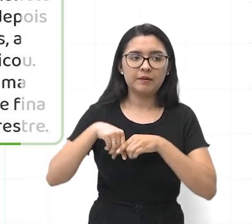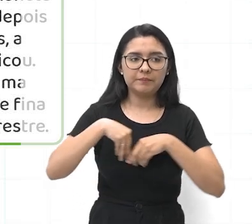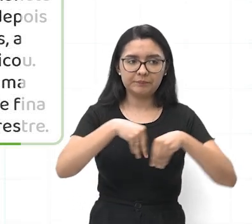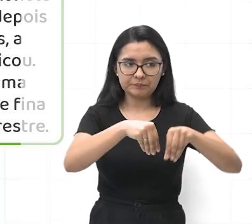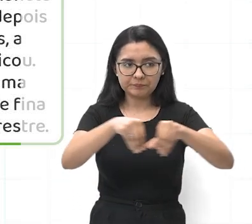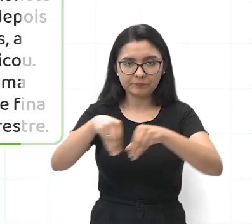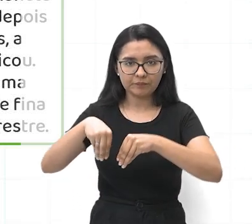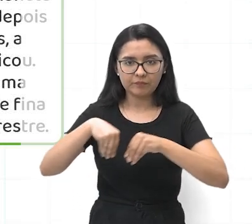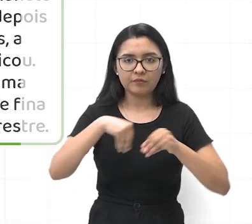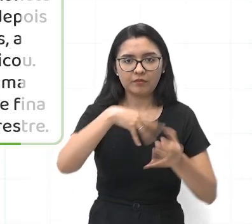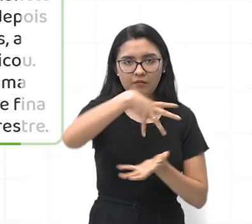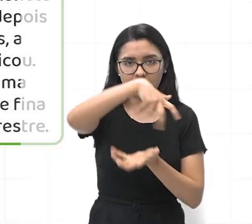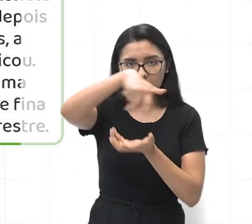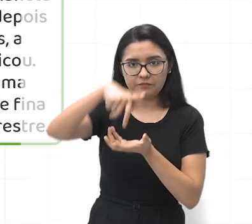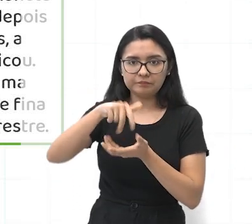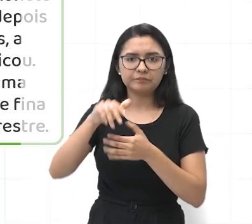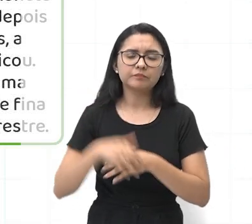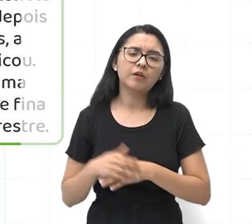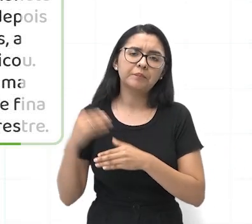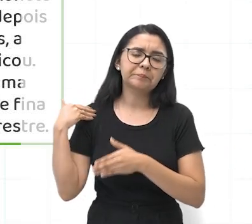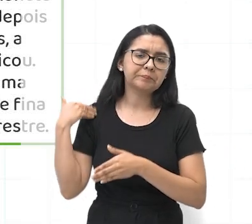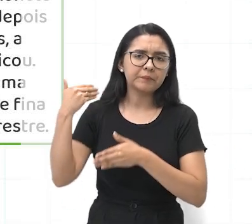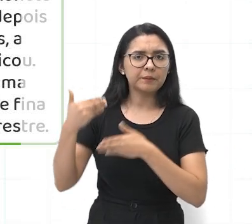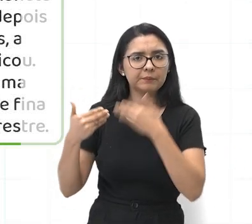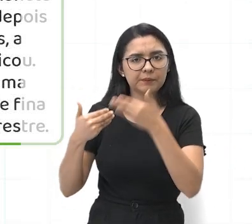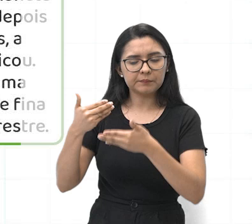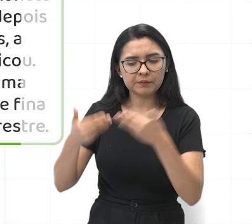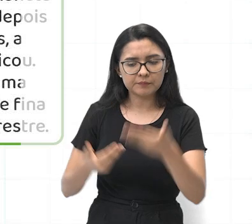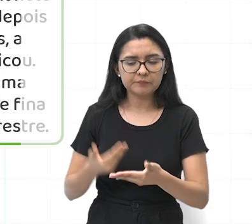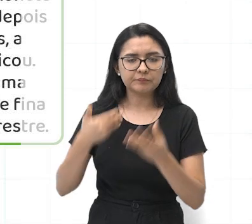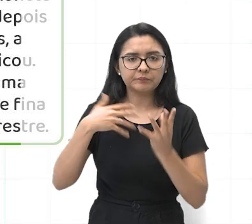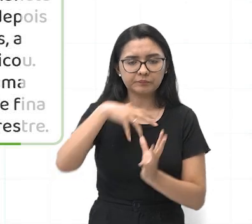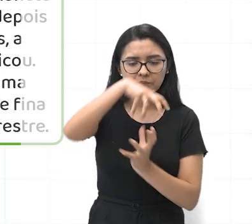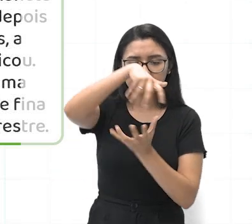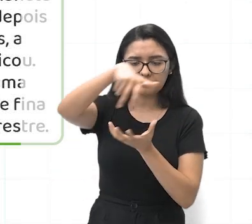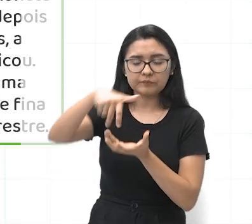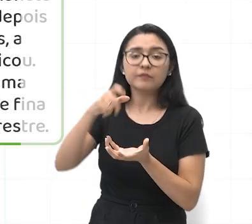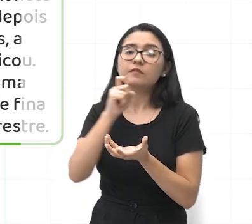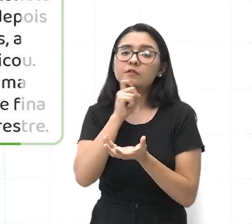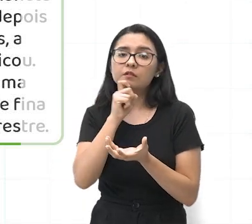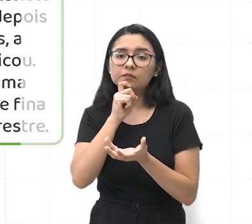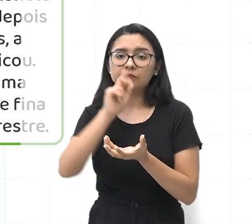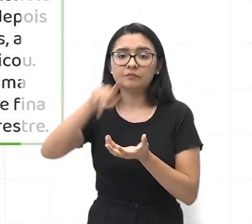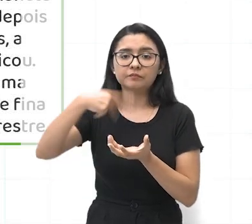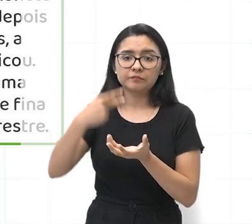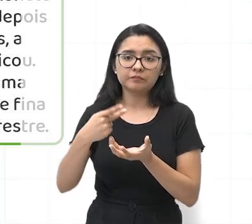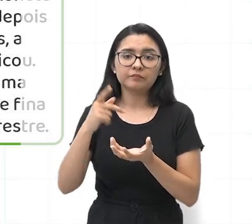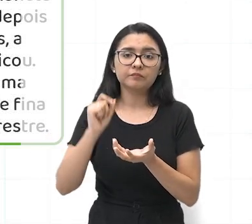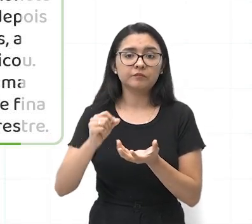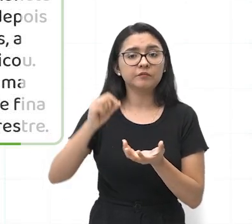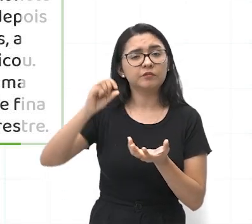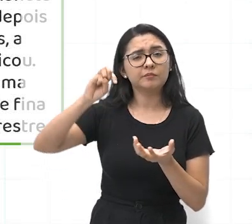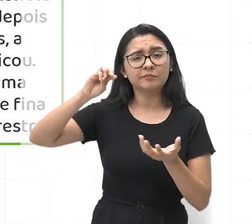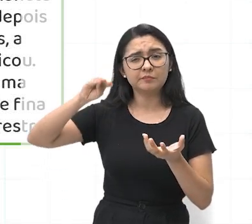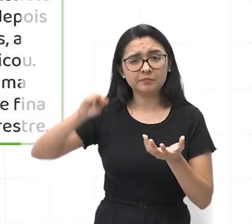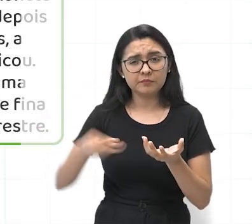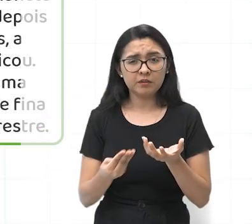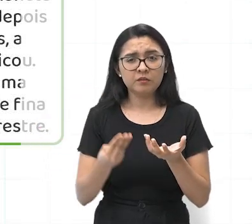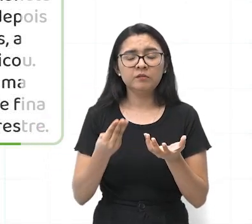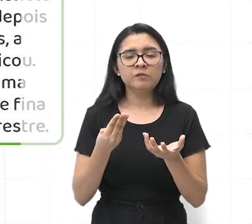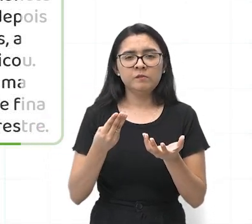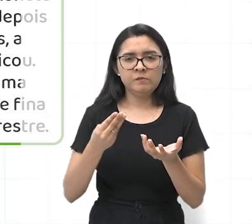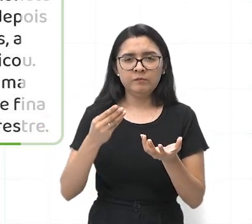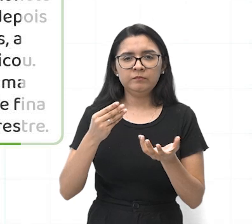Então, muito lentamente o nosso planeta, né, esfriou, e depois de milhões de